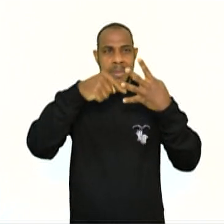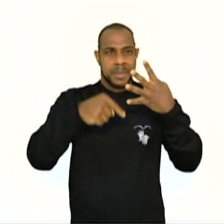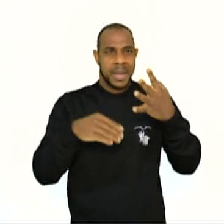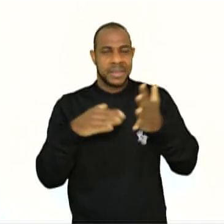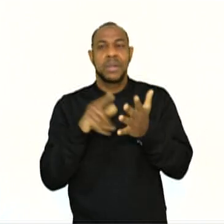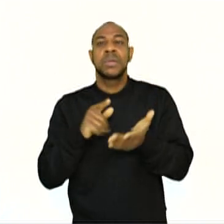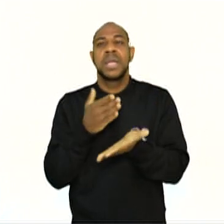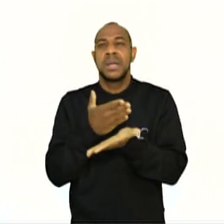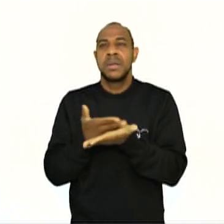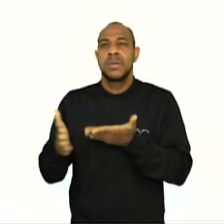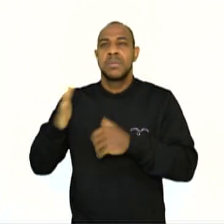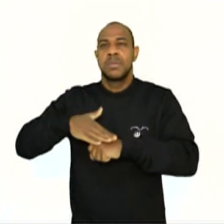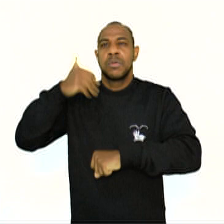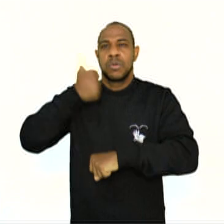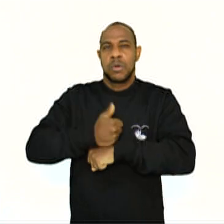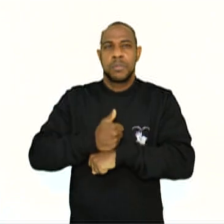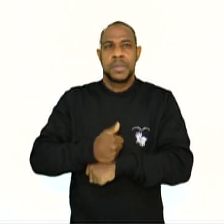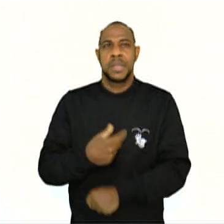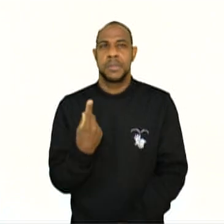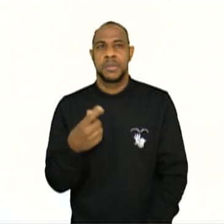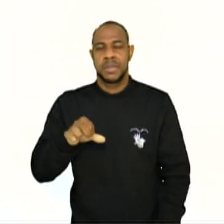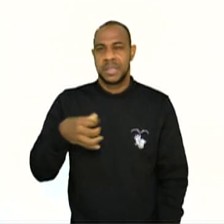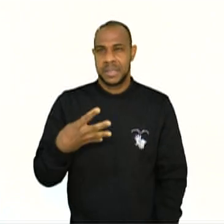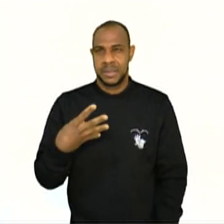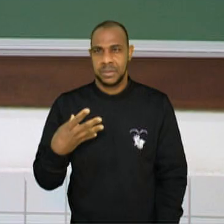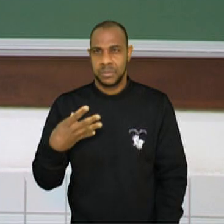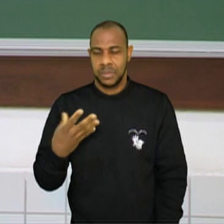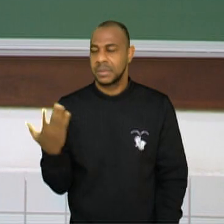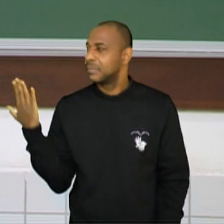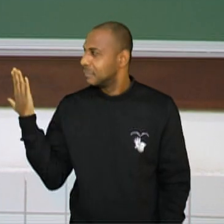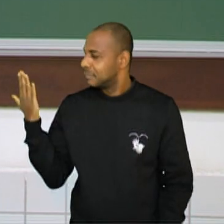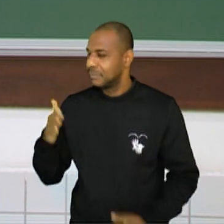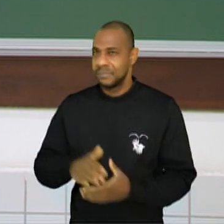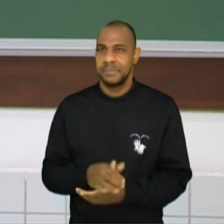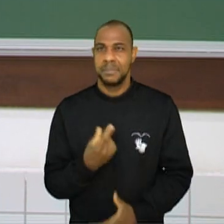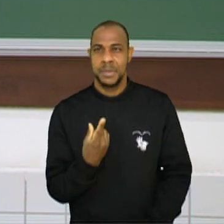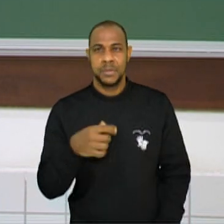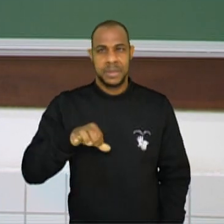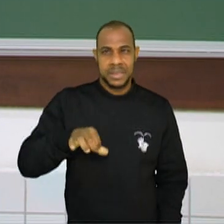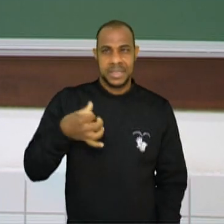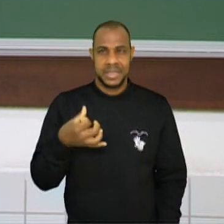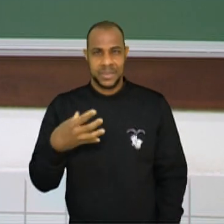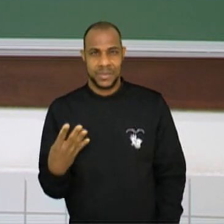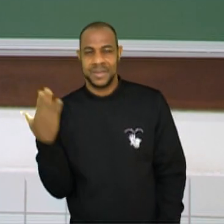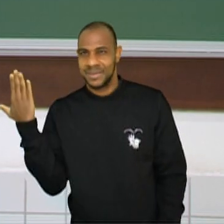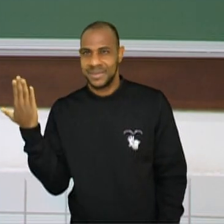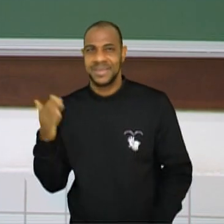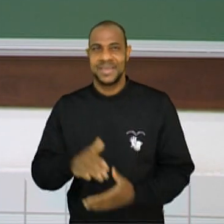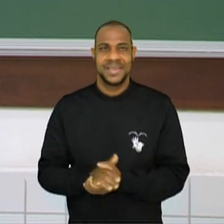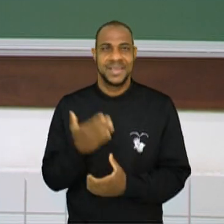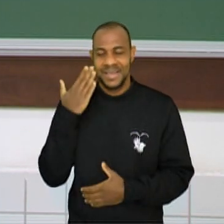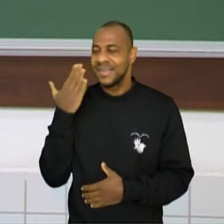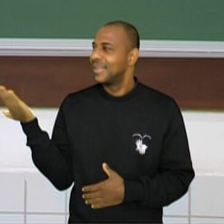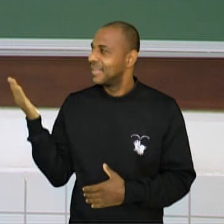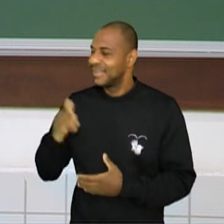o objetivo dessa aula é a gente fazer a retomada dos conteúdos do período populista, desde o final do